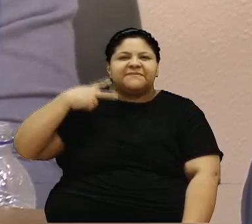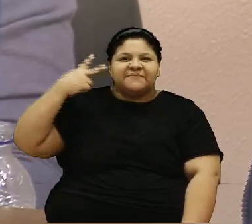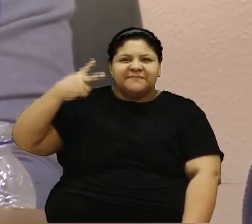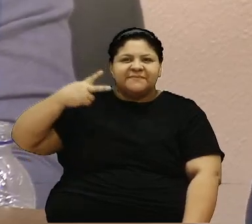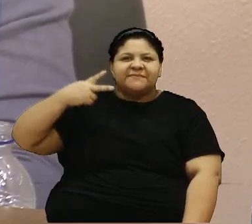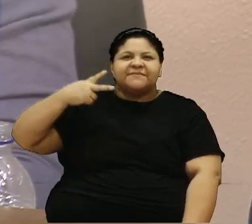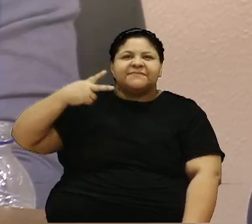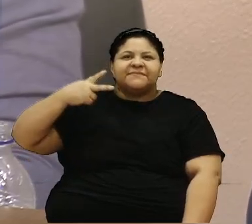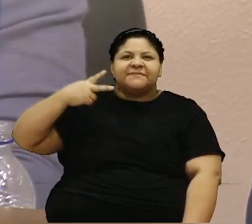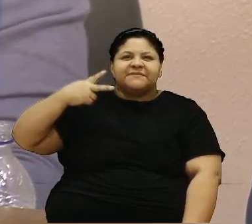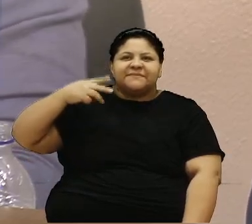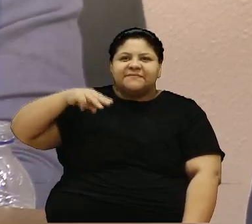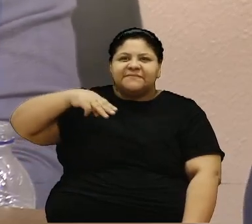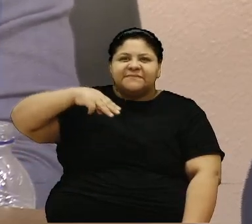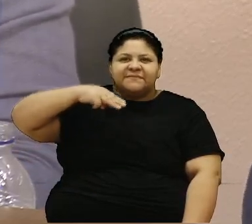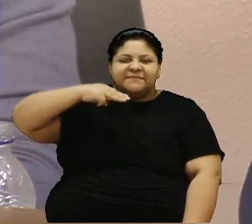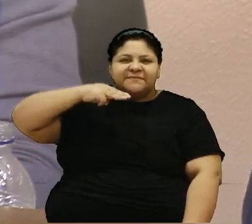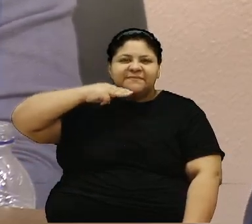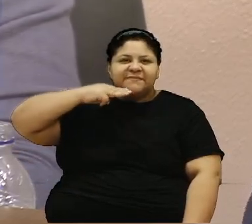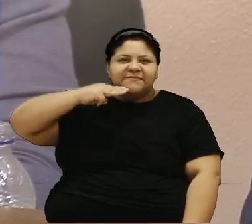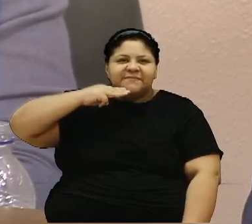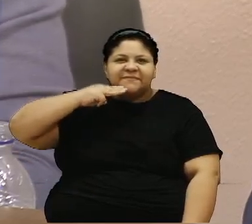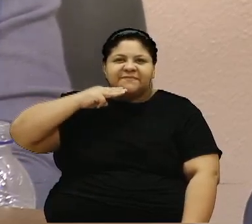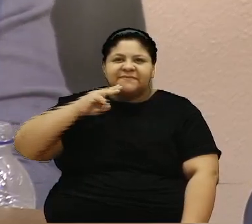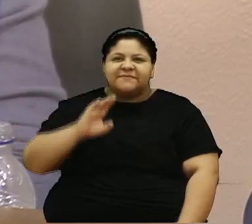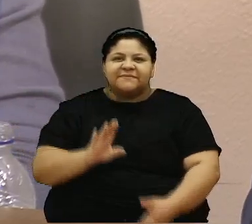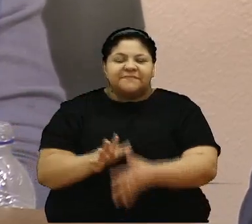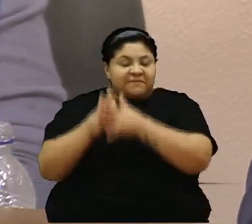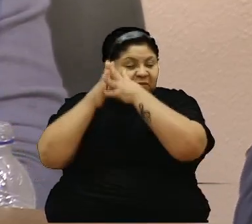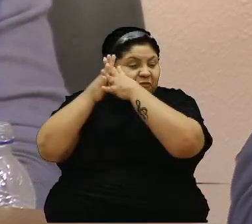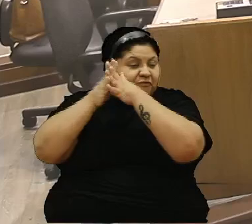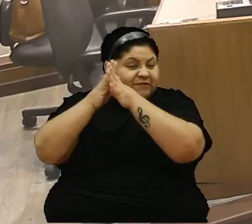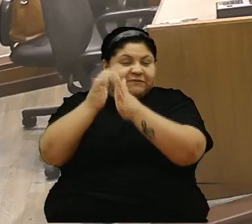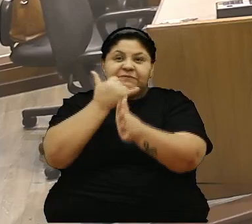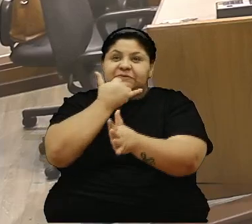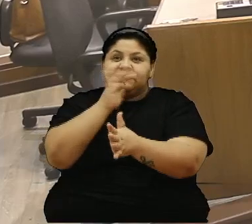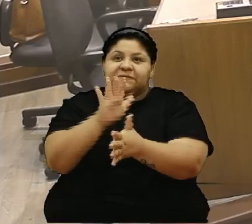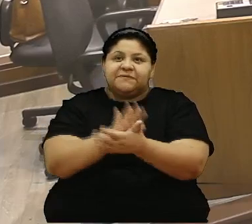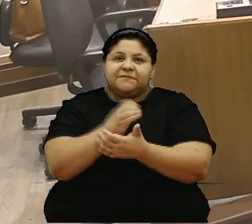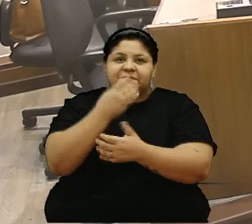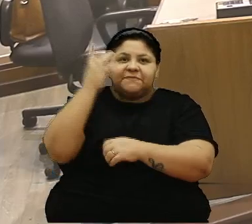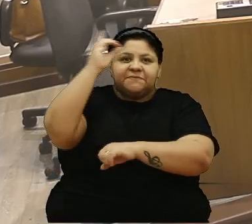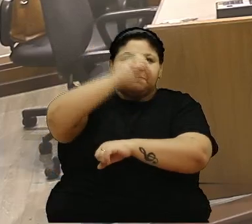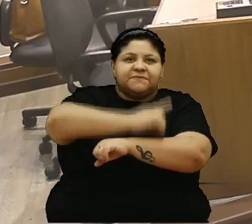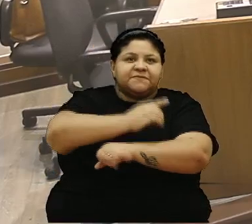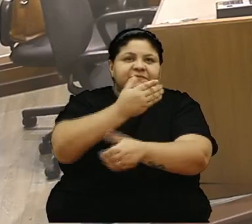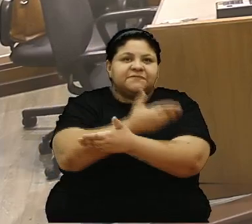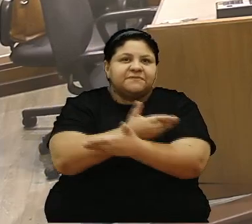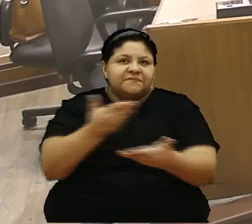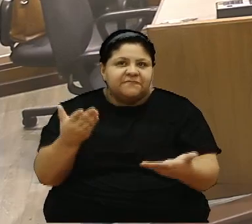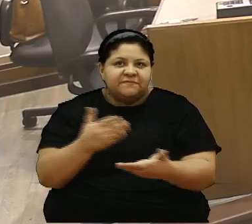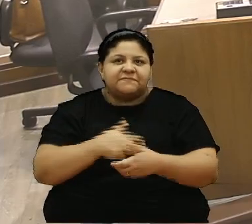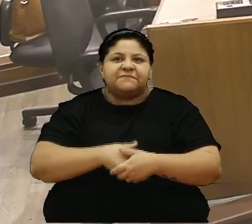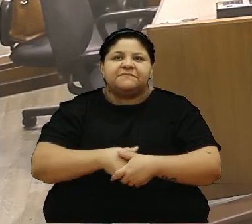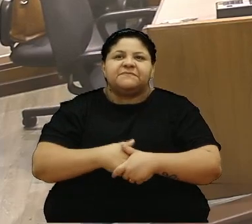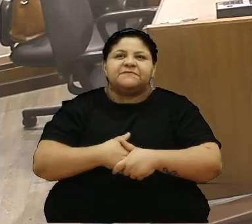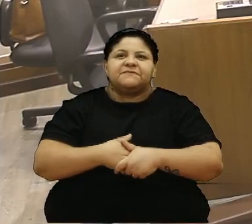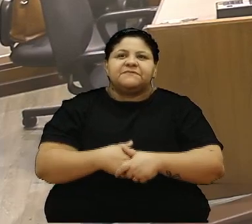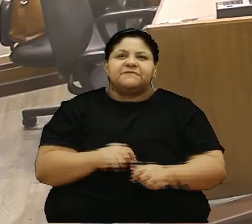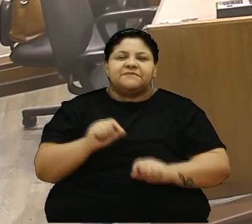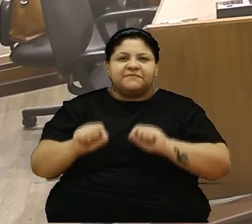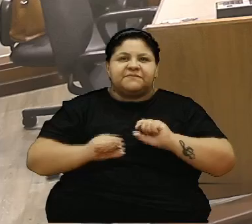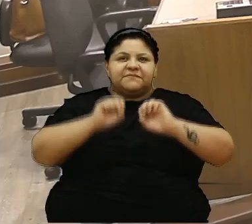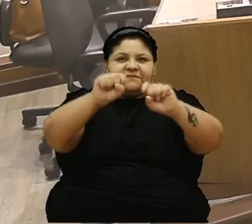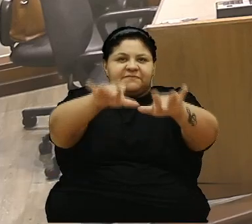vereadora Marisol Santos. Desculpem, às vezes buga. Desculpe, vereadora. Muito bom dia a todos os colegas que estão aqui, quem nos